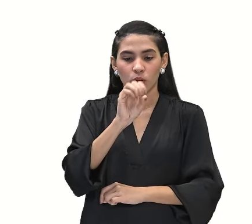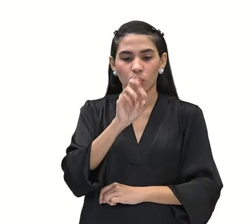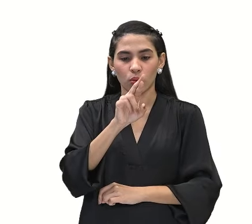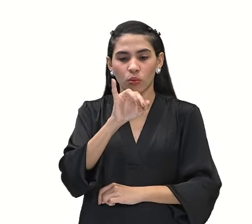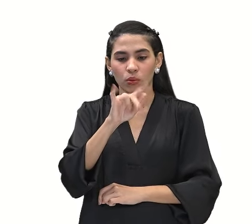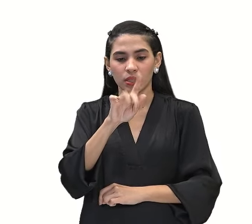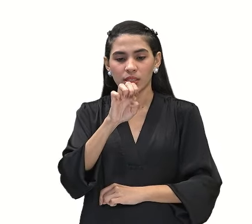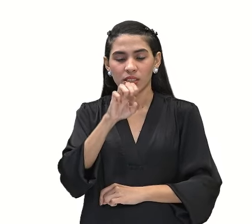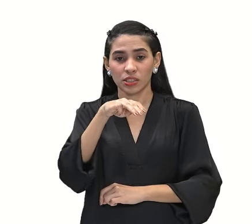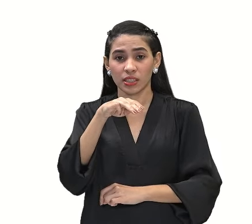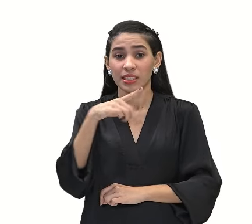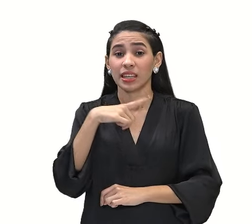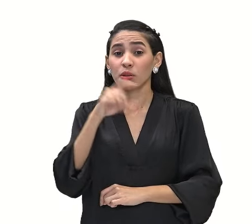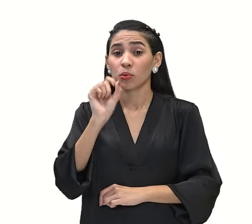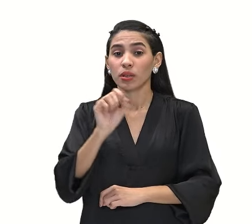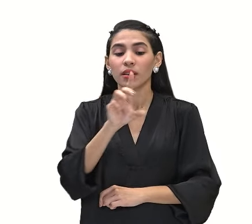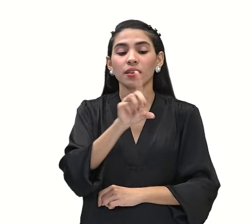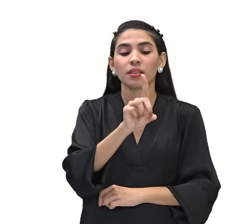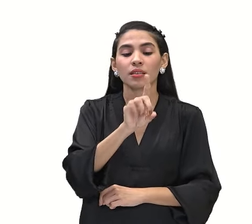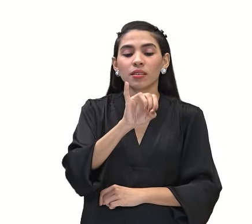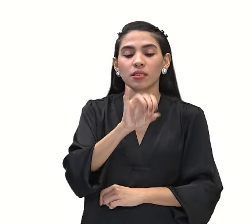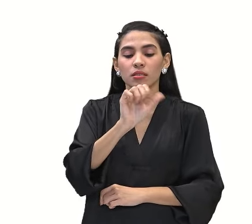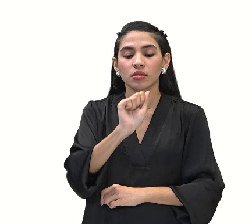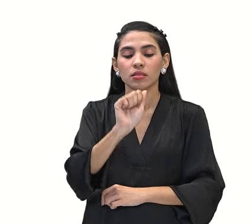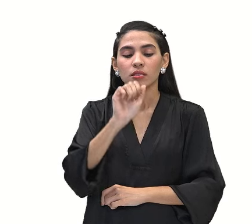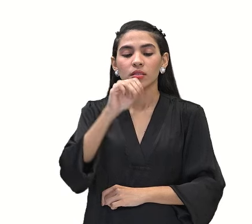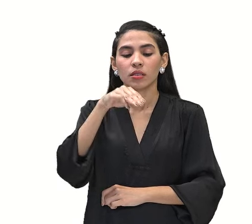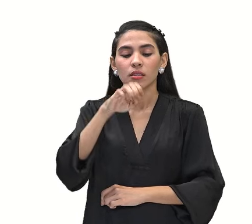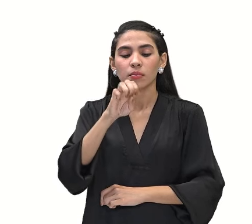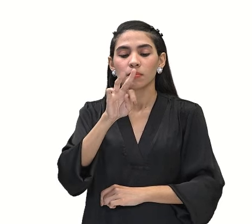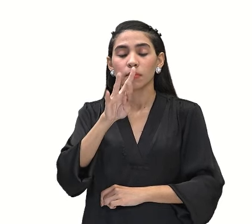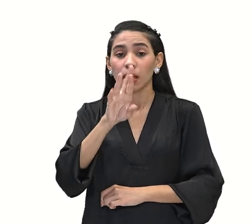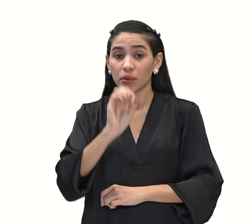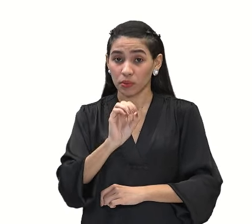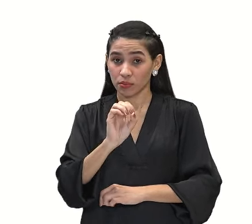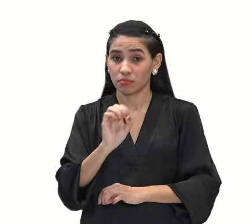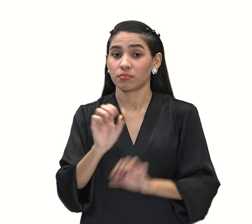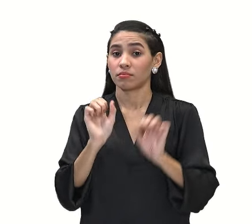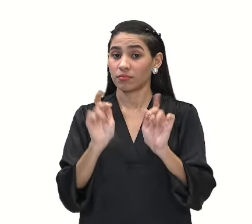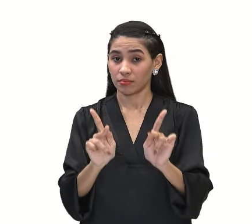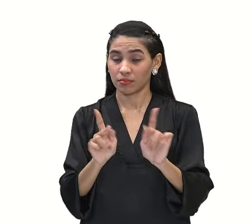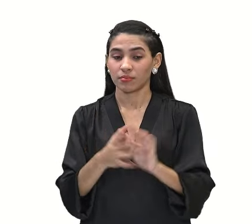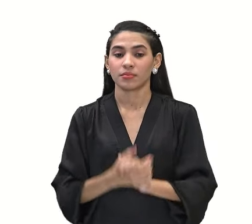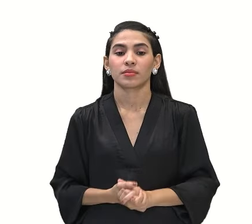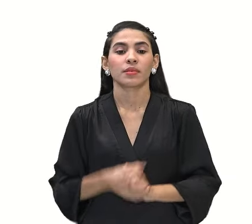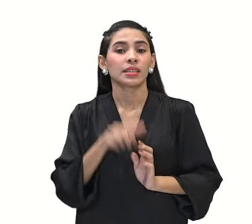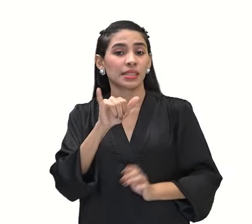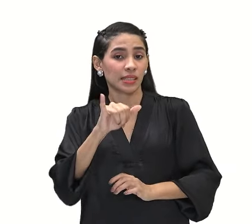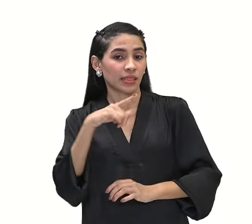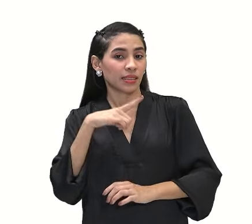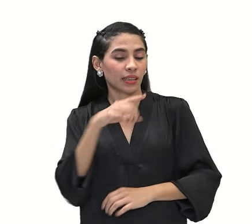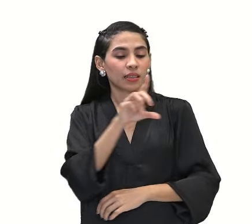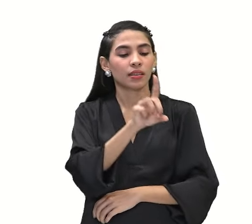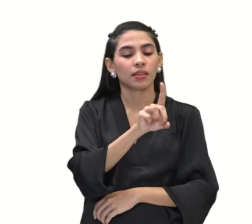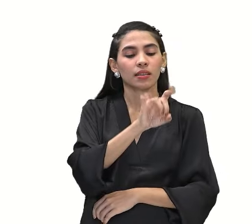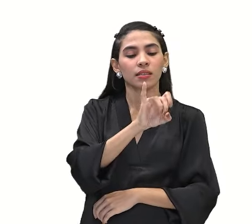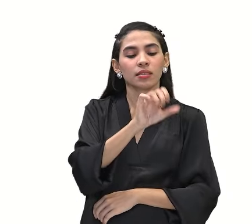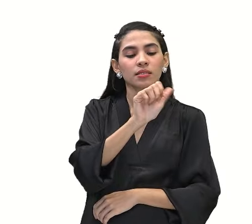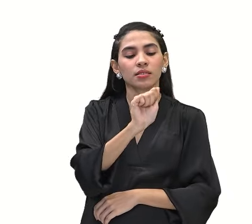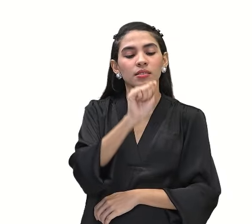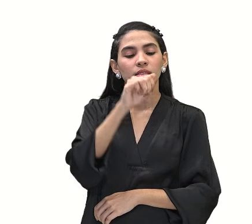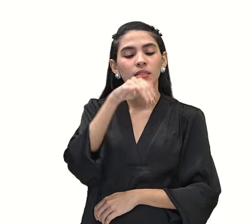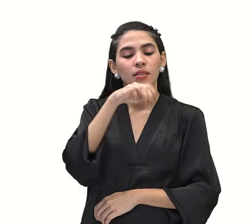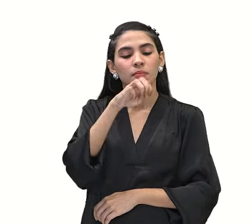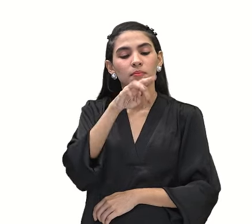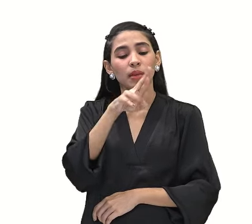o diâmetro beleza Ora se eu tenho diâmetro então eu